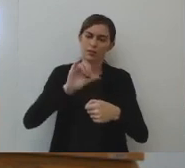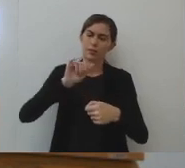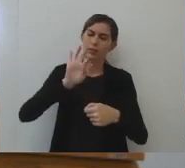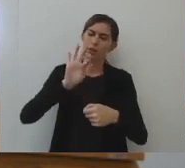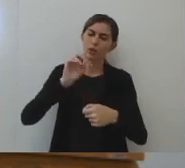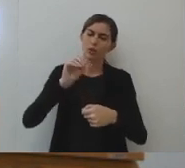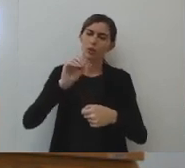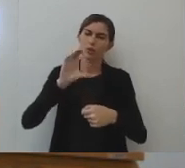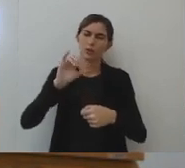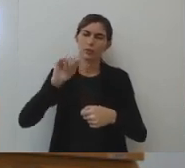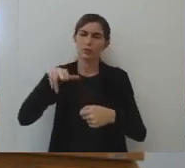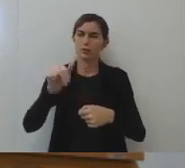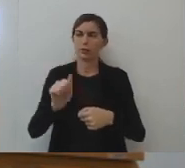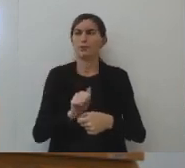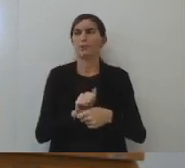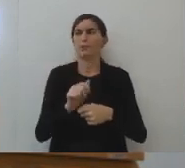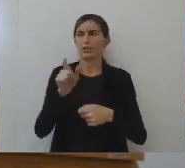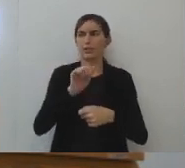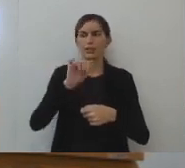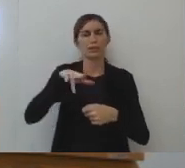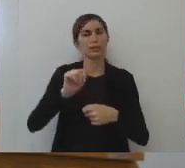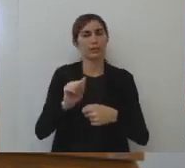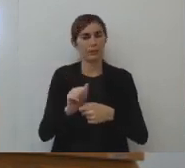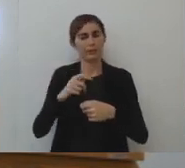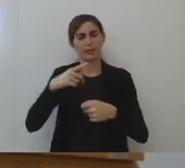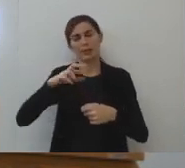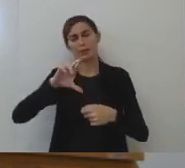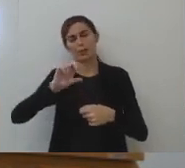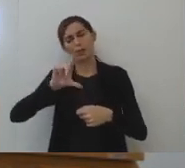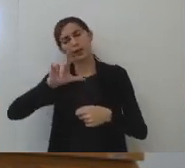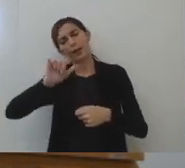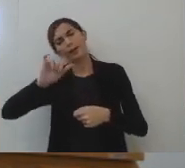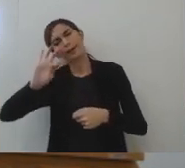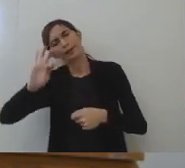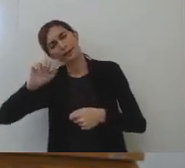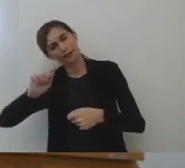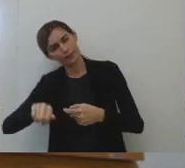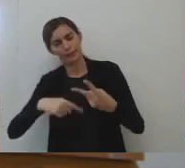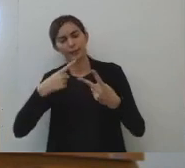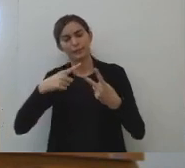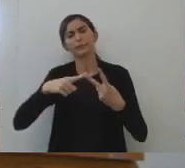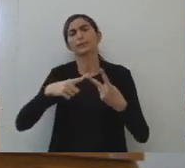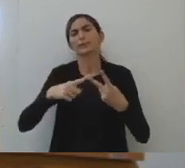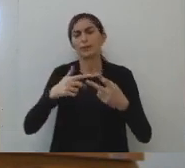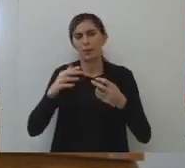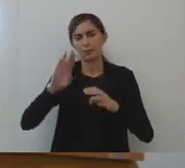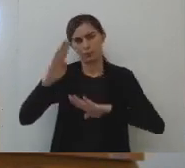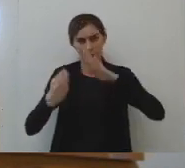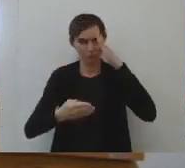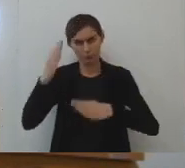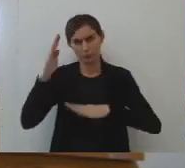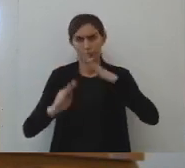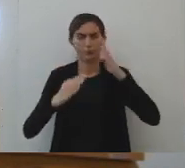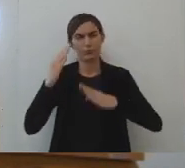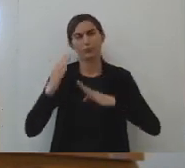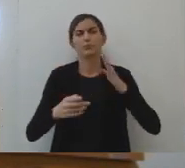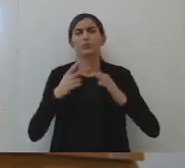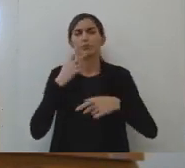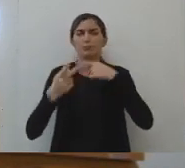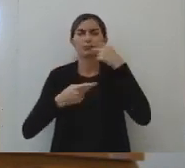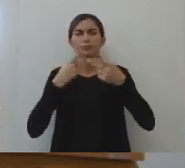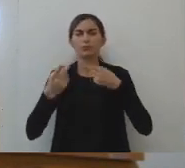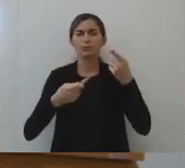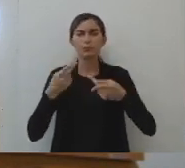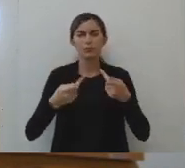ocitocina. Ou seja, quando a gente fala da prolactina, que seria um elemento basicamente biológico, A gente está falando agora